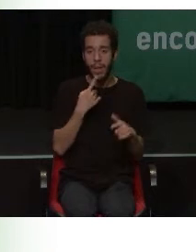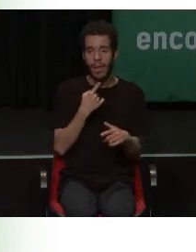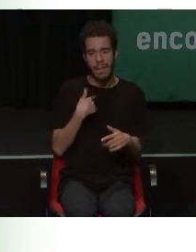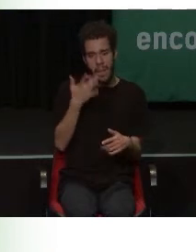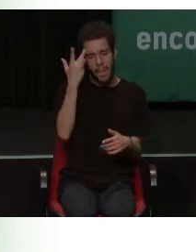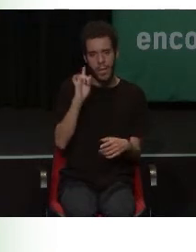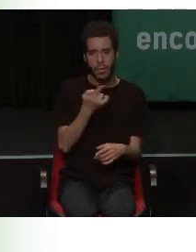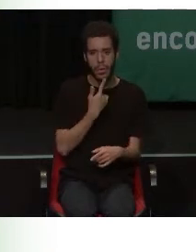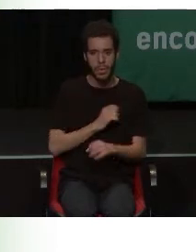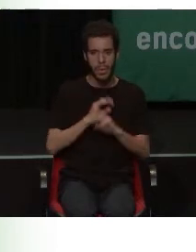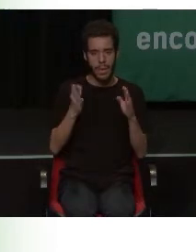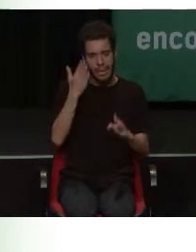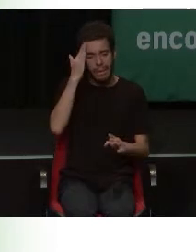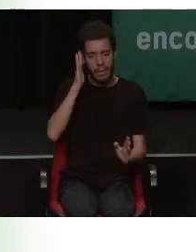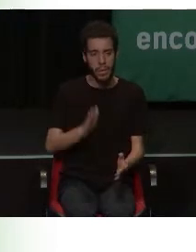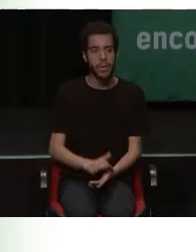para todos, acho.